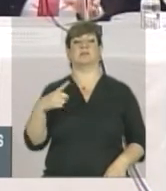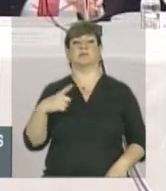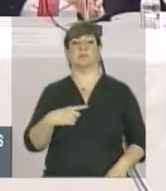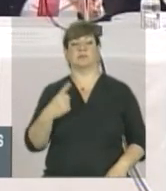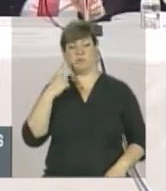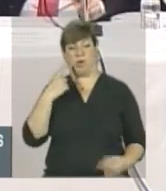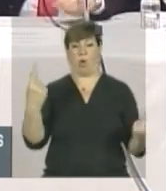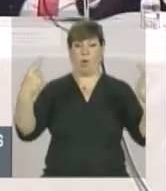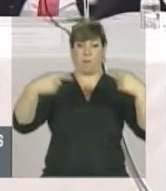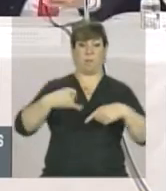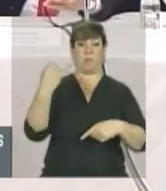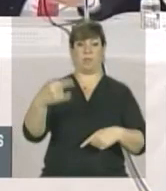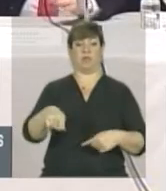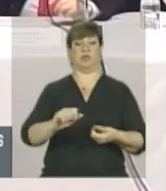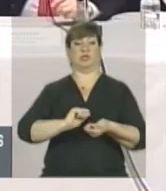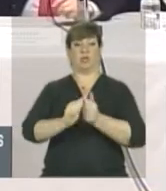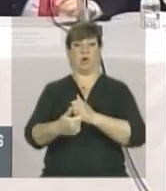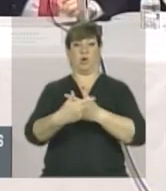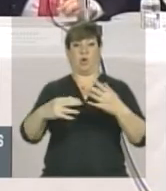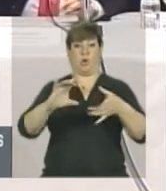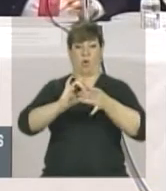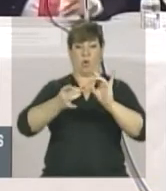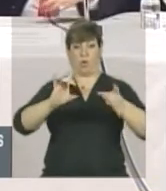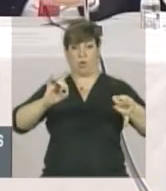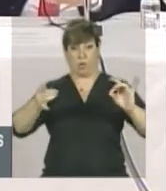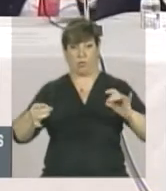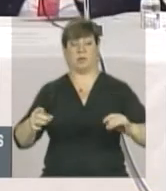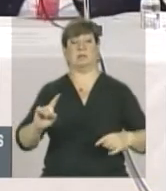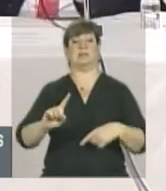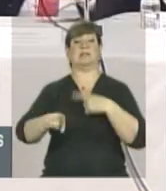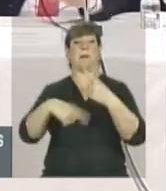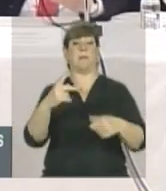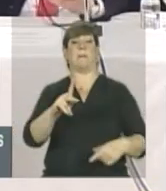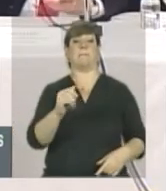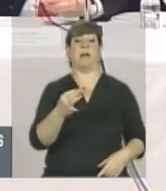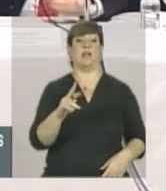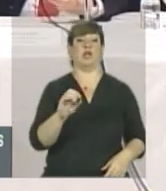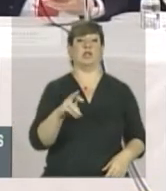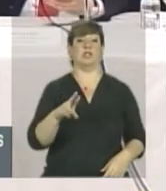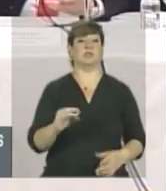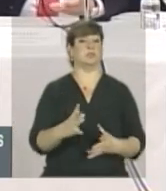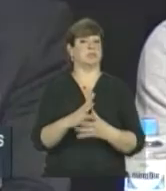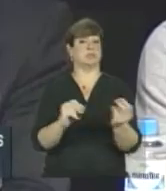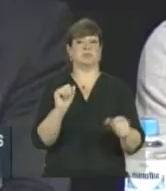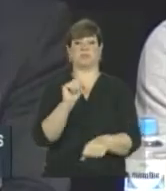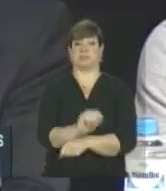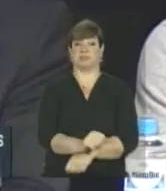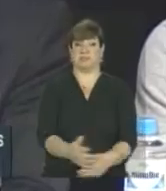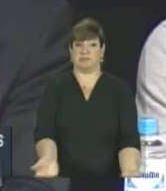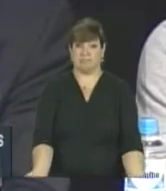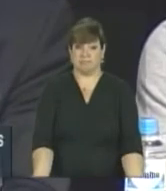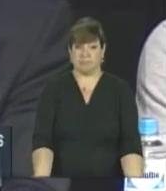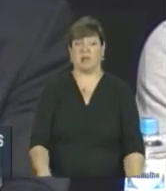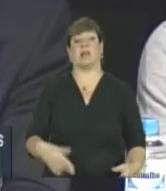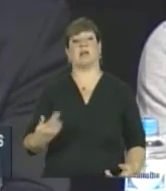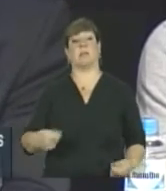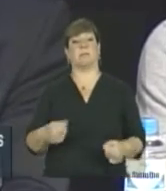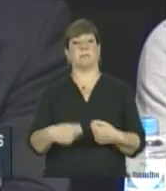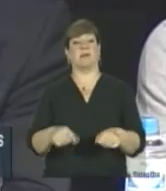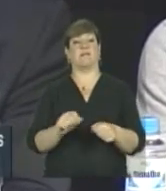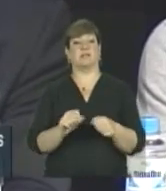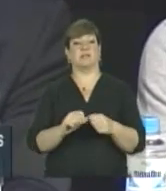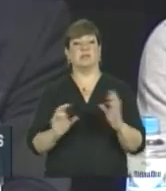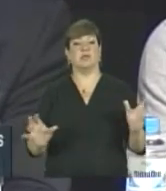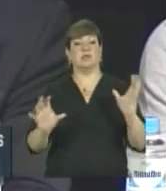Olímpicos, e logo na sequência o patrocínio some, ou muitas vezes a gente precisa fazer um somatório entre